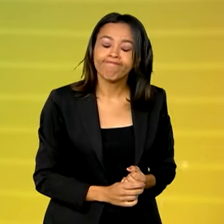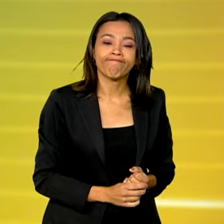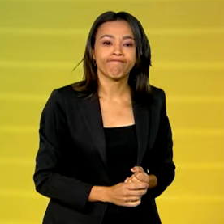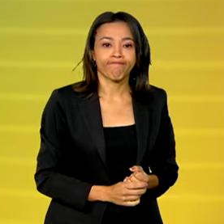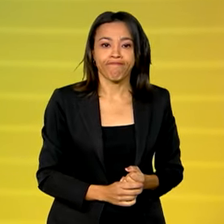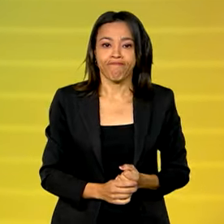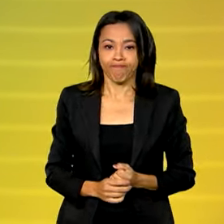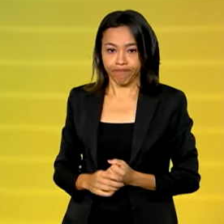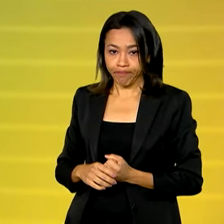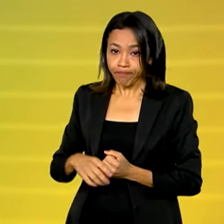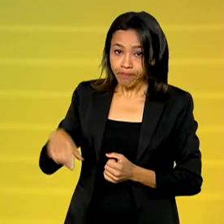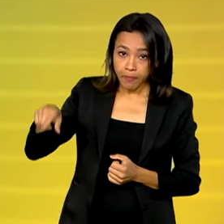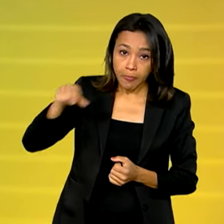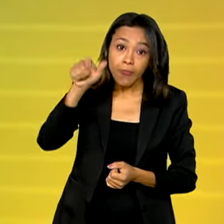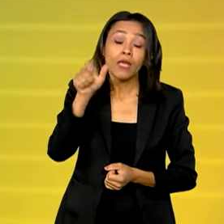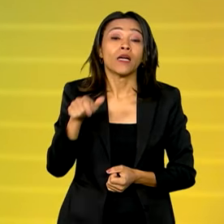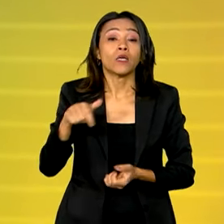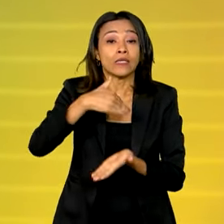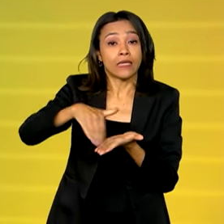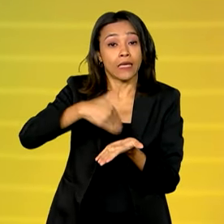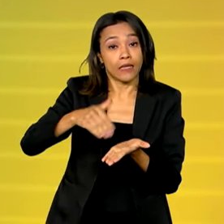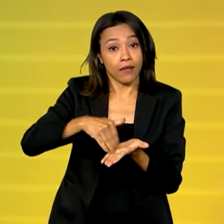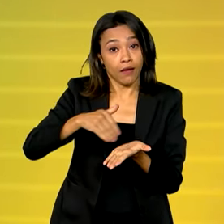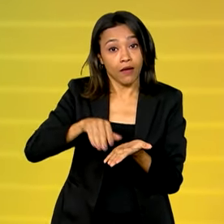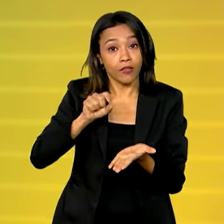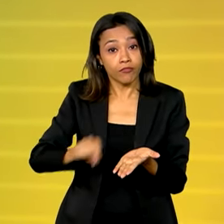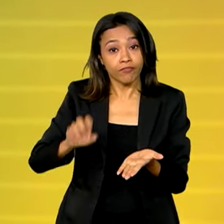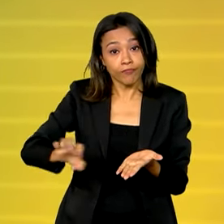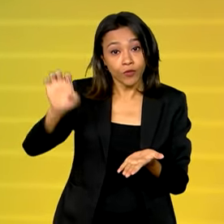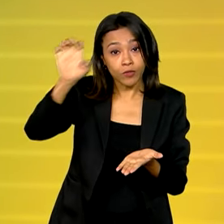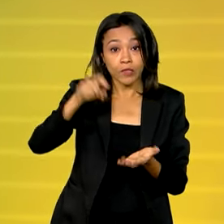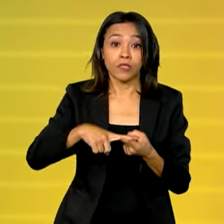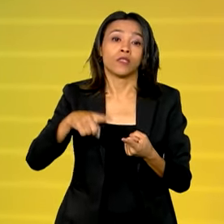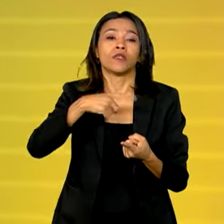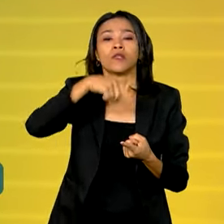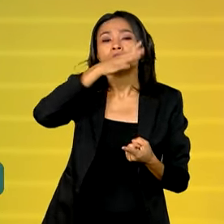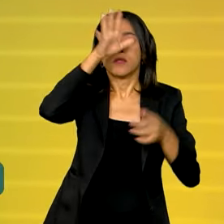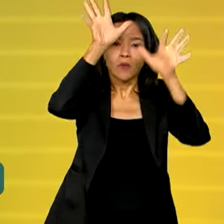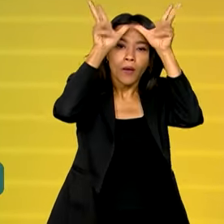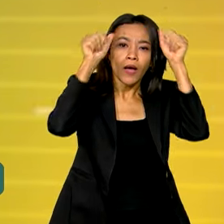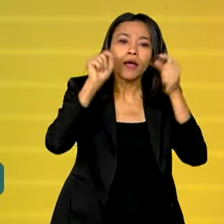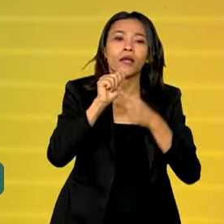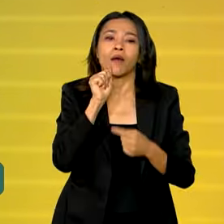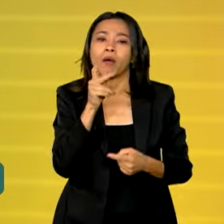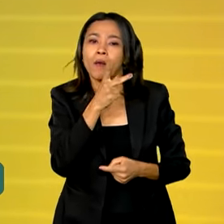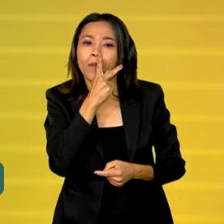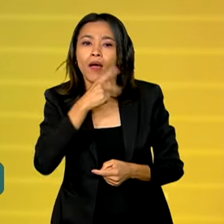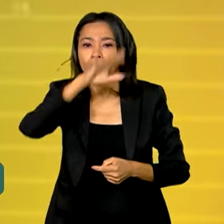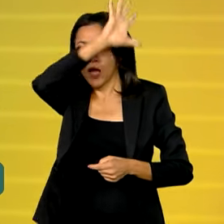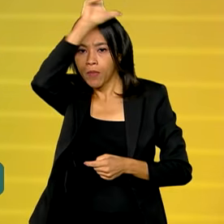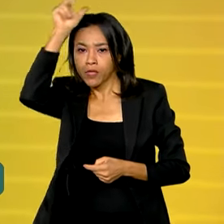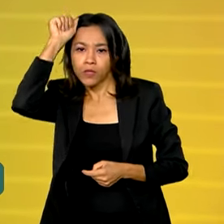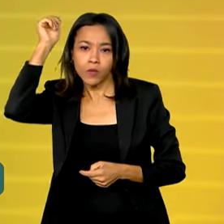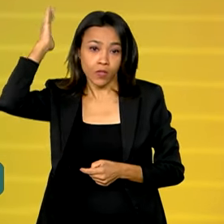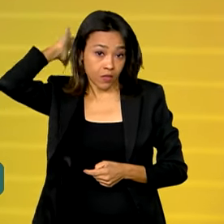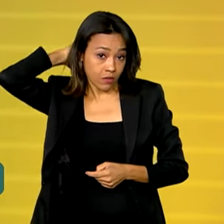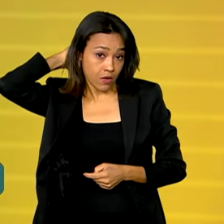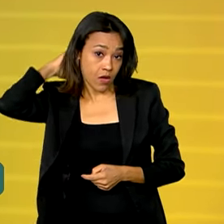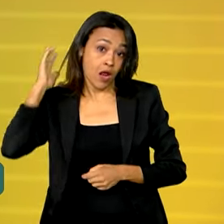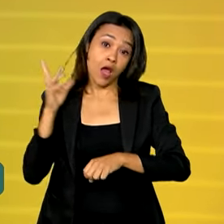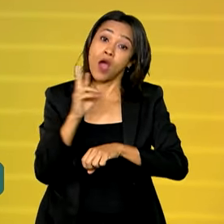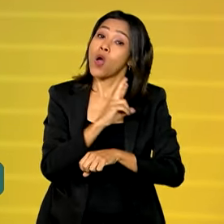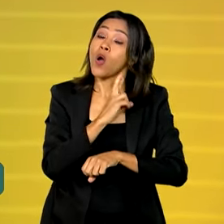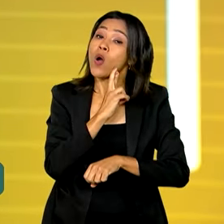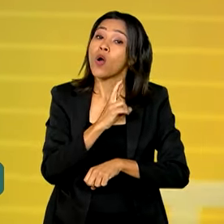Os secretários estaduais de Segurança Pública dos estados do Acre, do Amapá, do Amazonas, do Pará, de Rondônia,